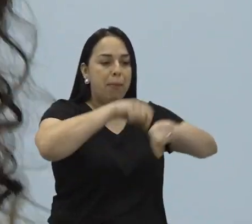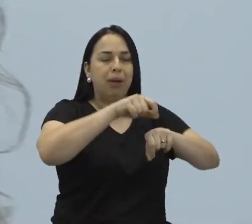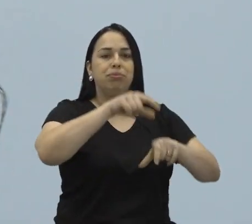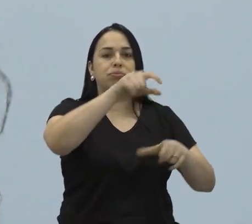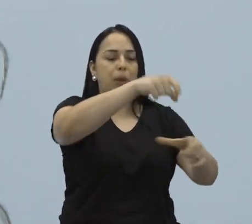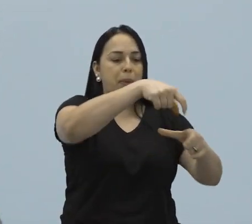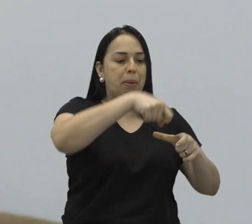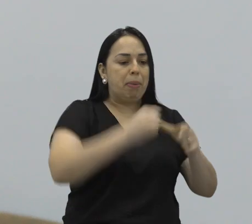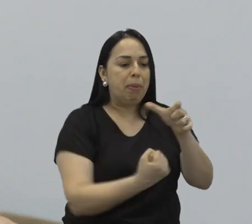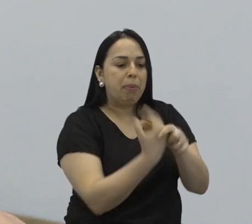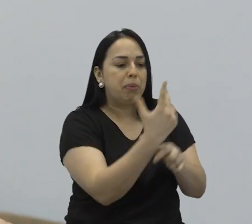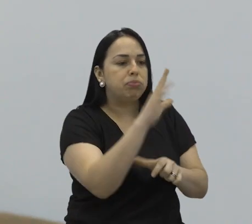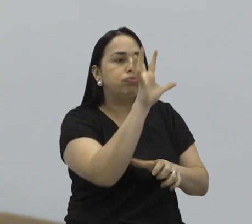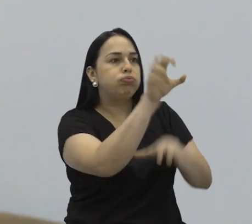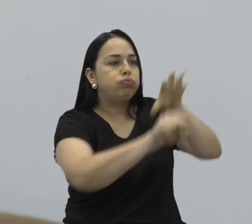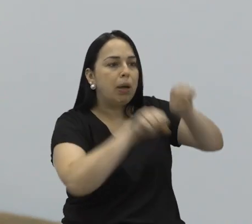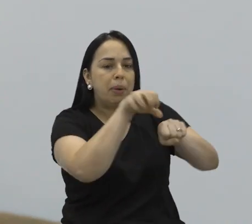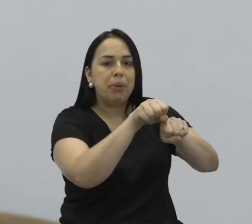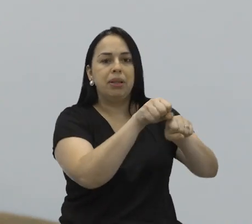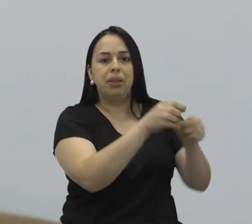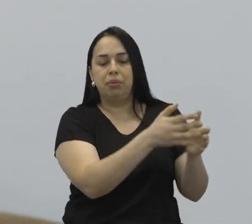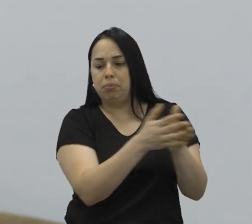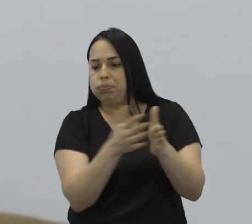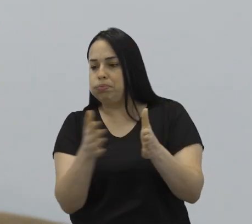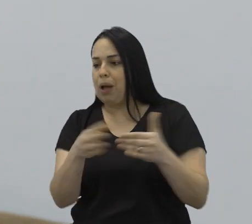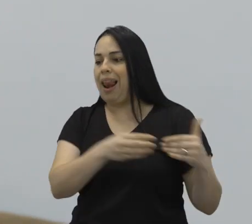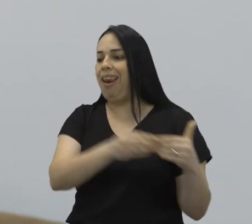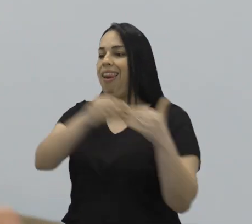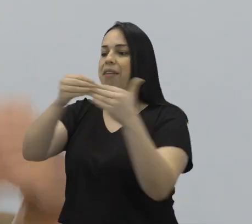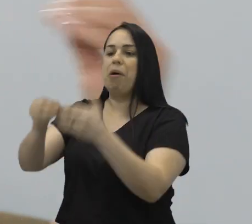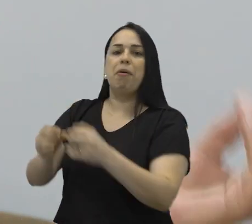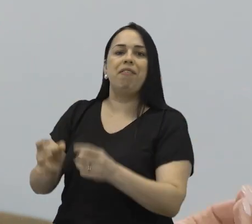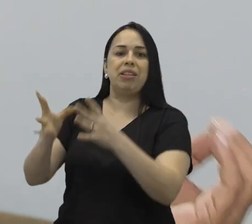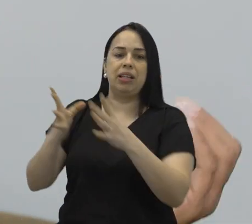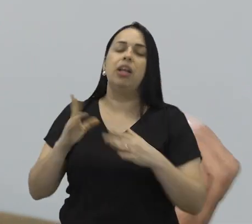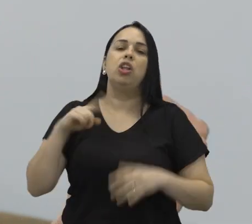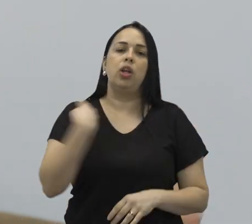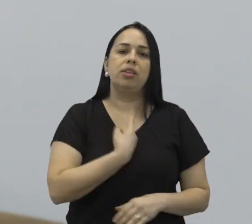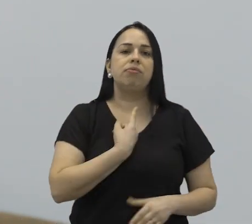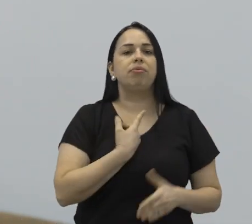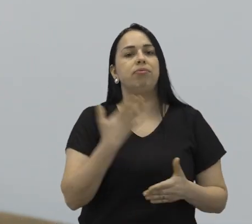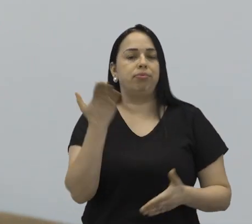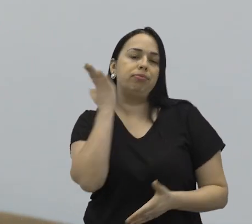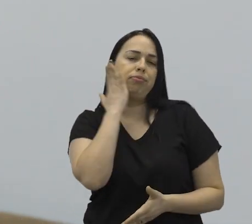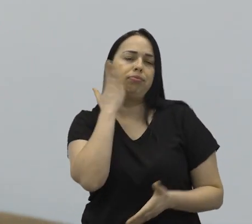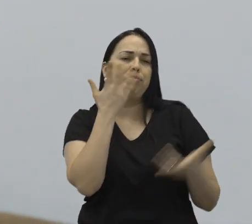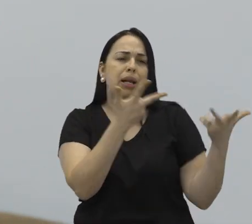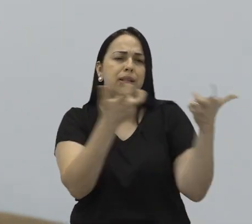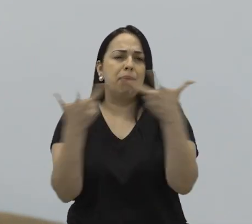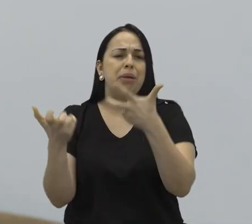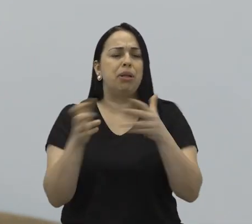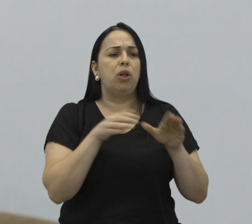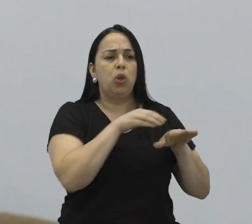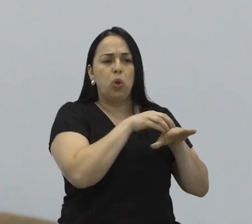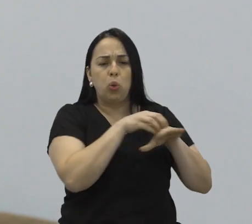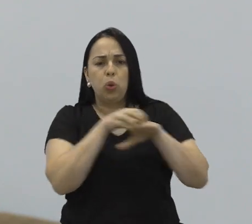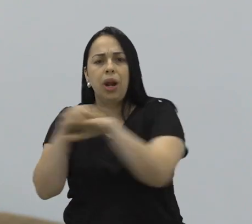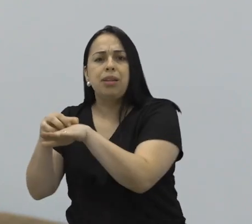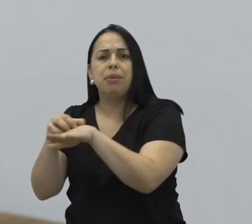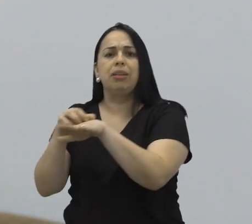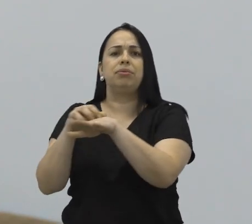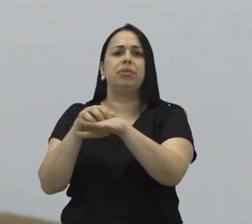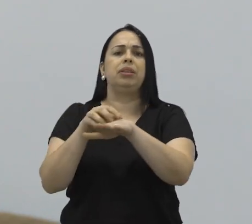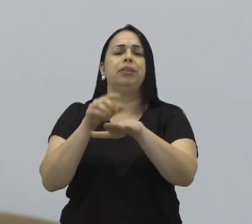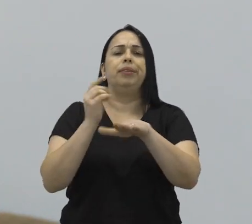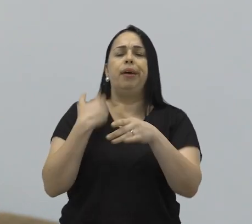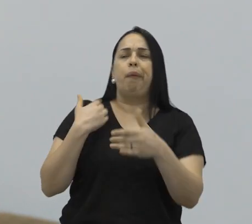transporte da safra. Quando a gente vê as questões dessa produção em cadeia, ela vai através do transporte,